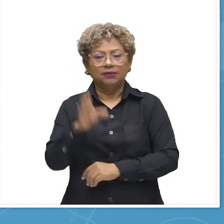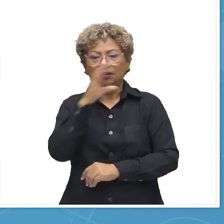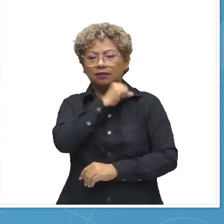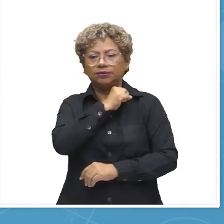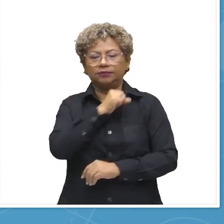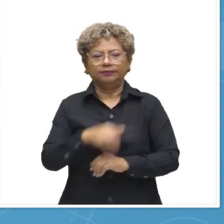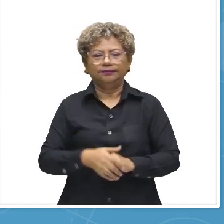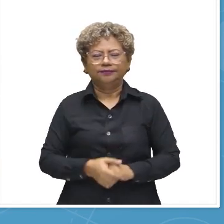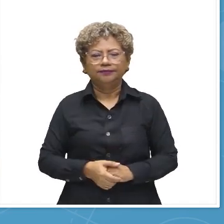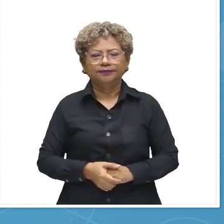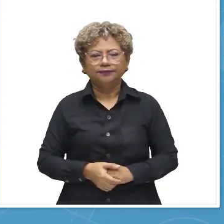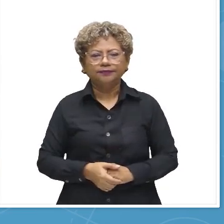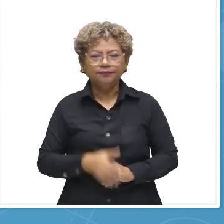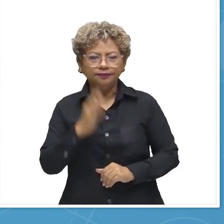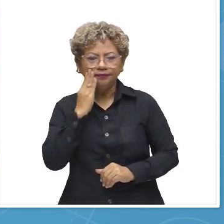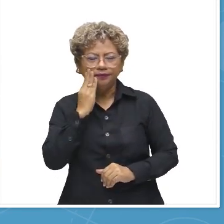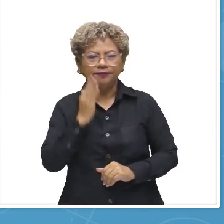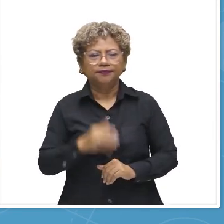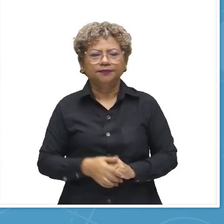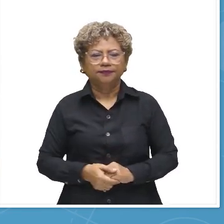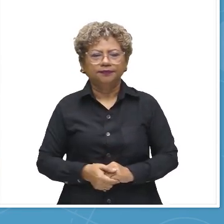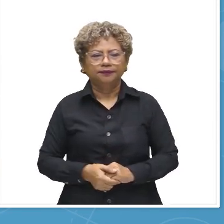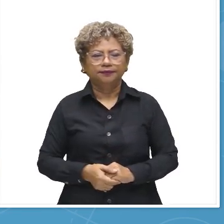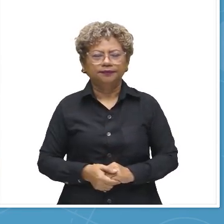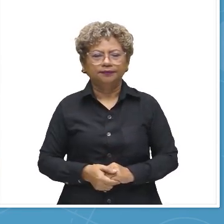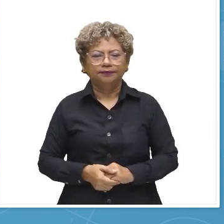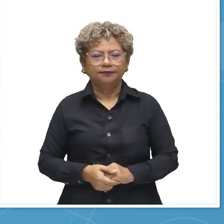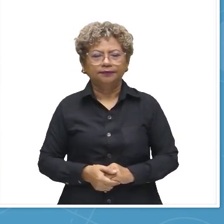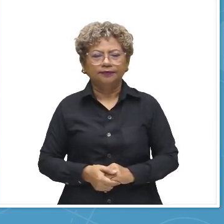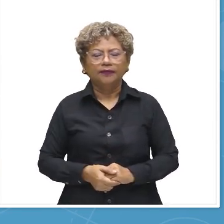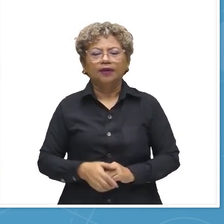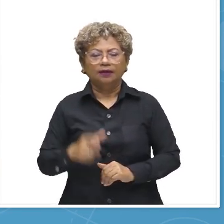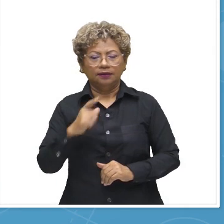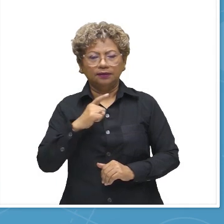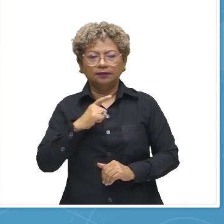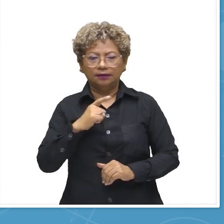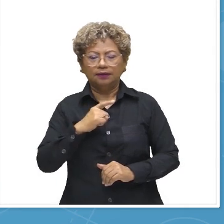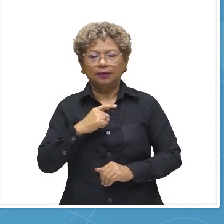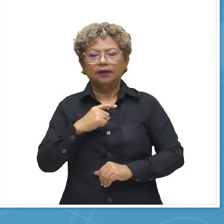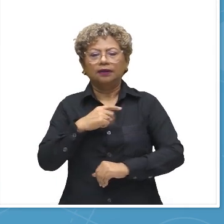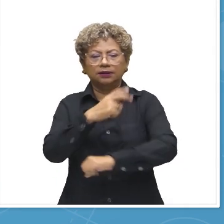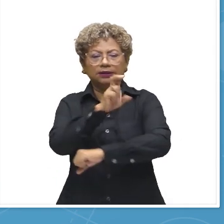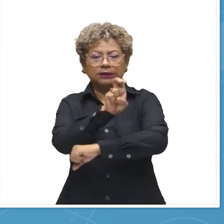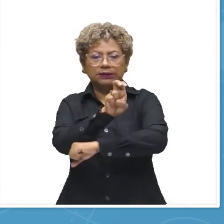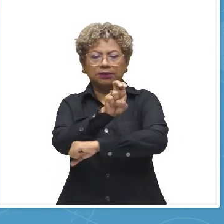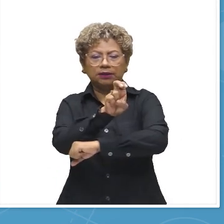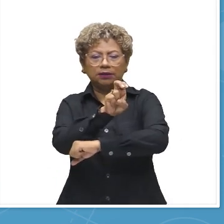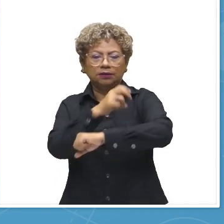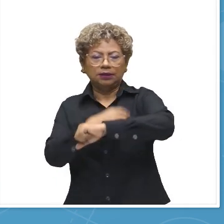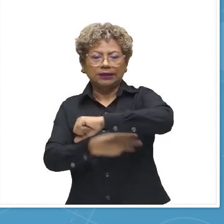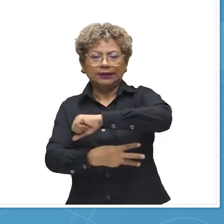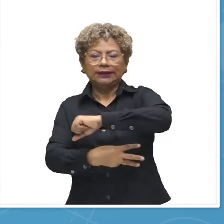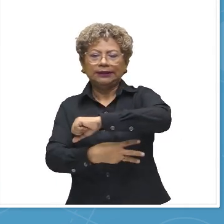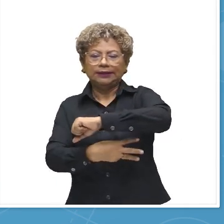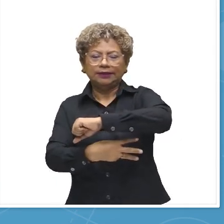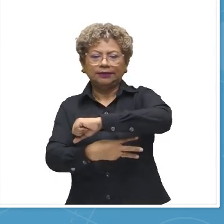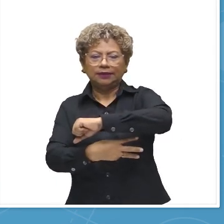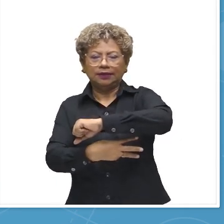só, ok? Vamos lá seguir? Então agora nós temos o mesmo resultado, né? 5 sobre